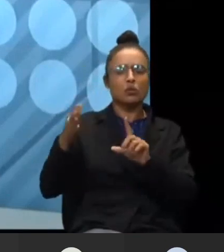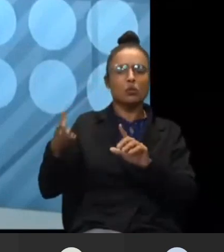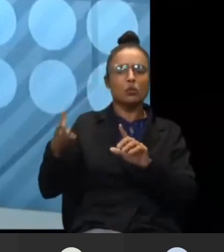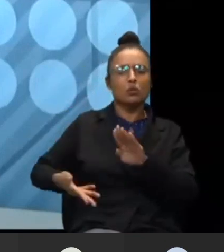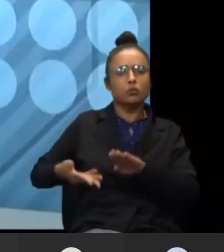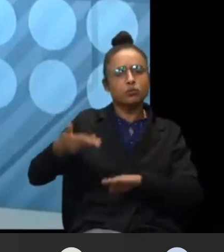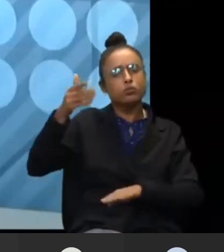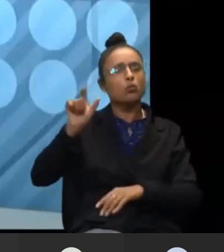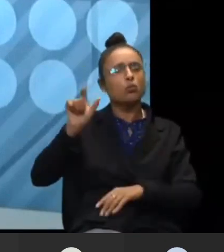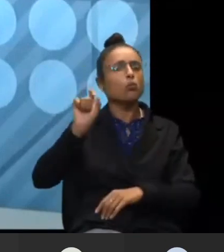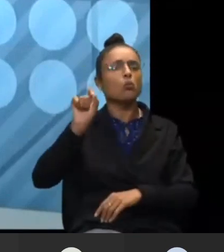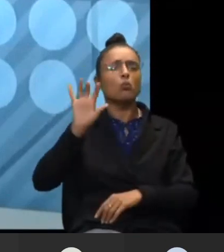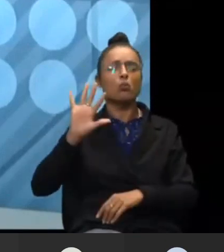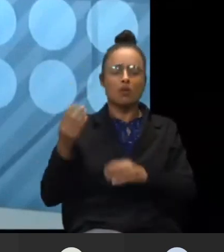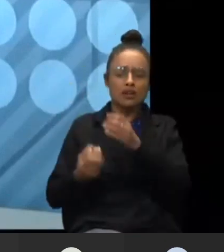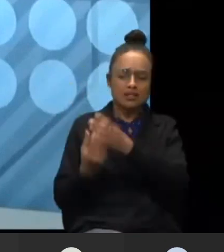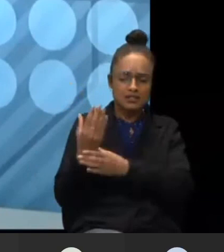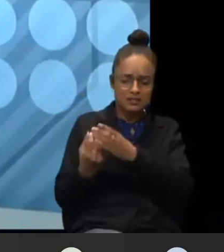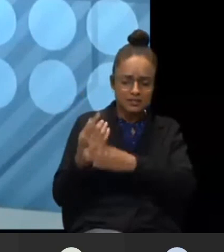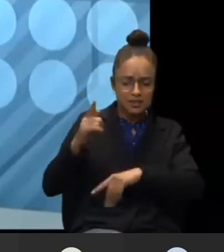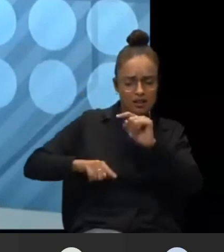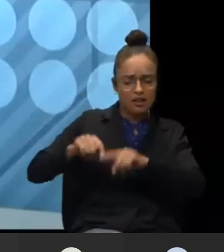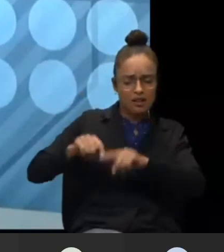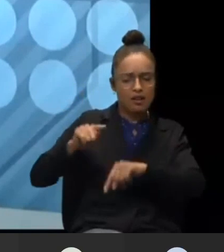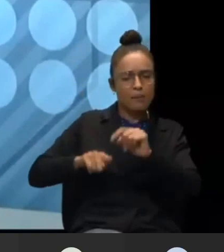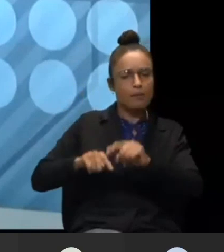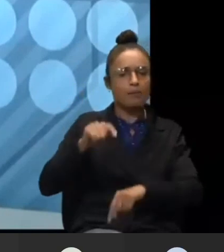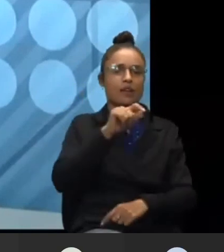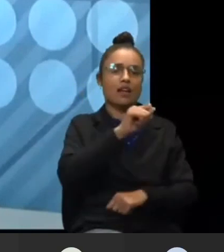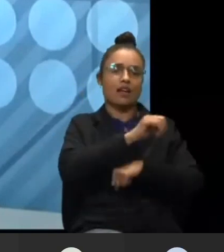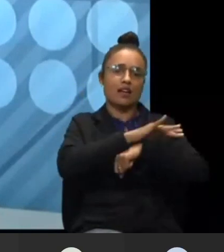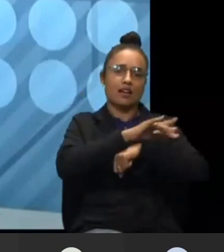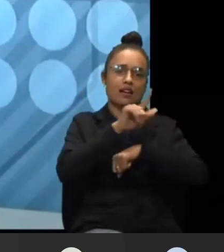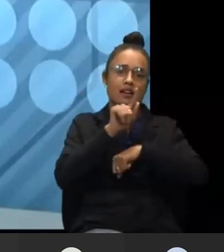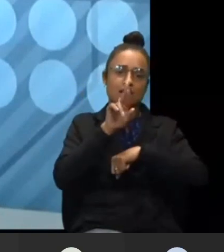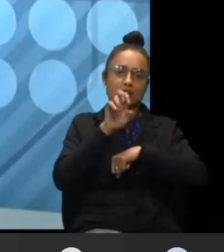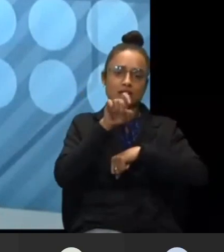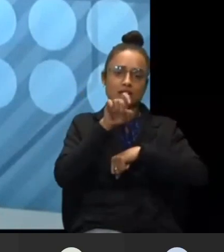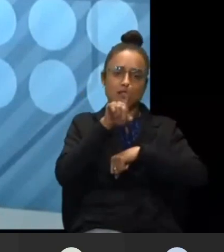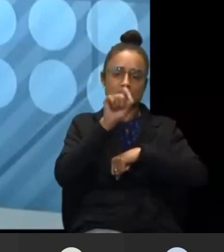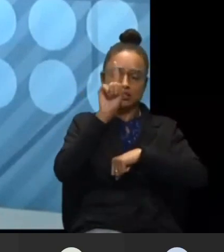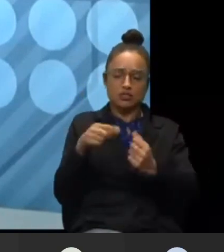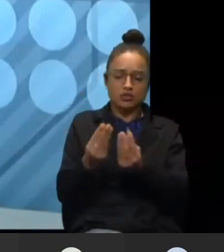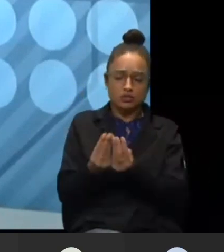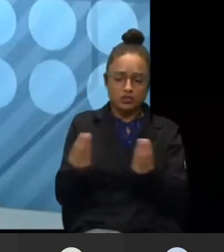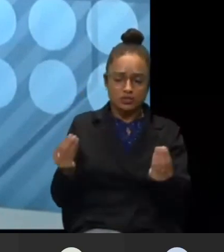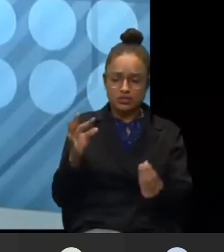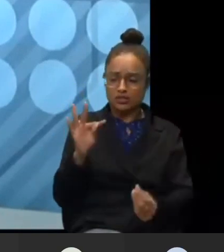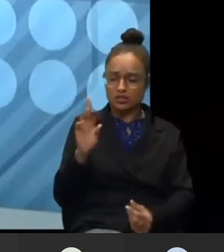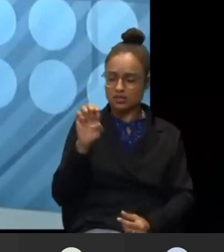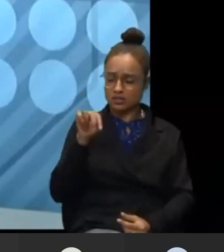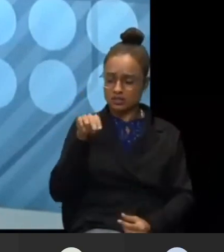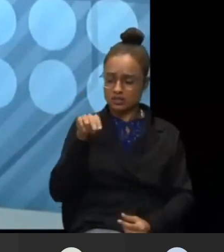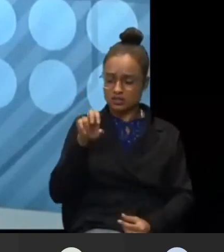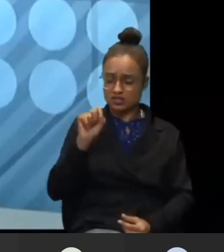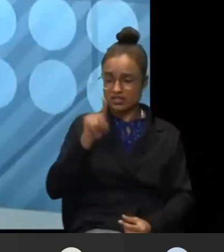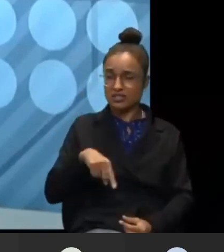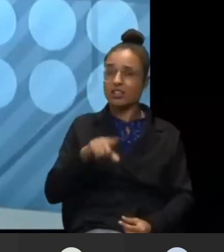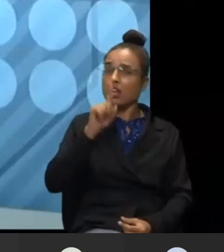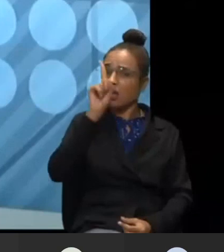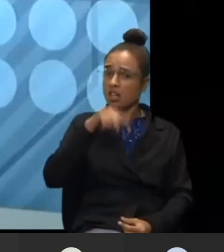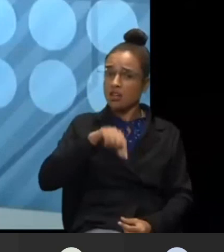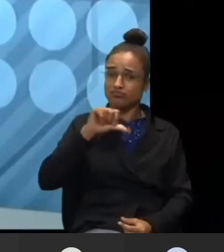temperatura, favorece a produção de ácidos graxos trans, que também são prejudiciais à saúde. Estudos revelam que o ácido graxo